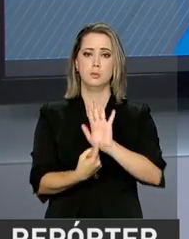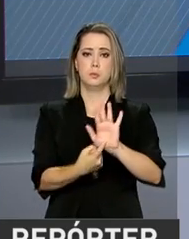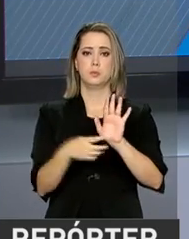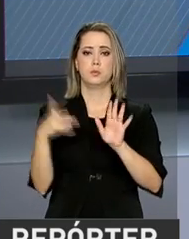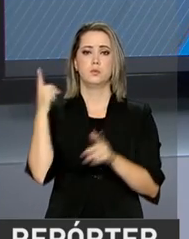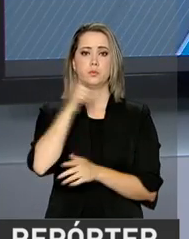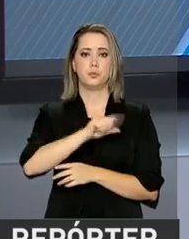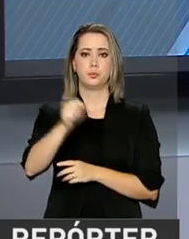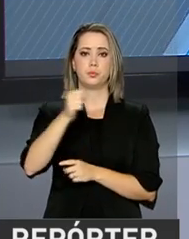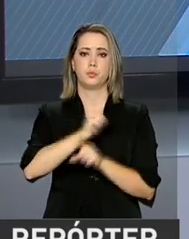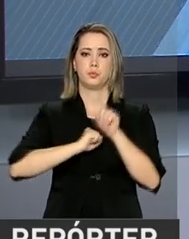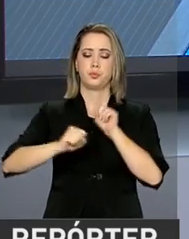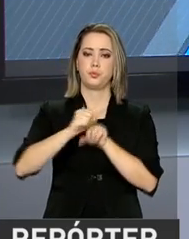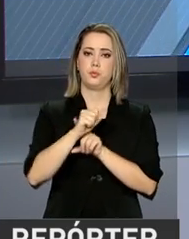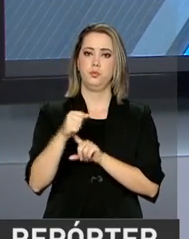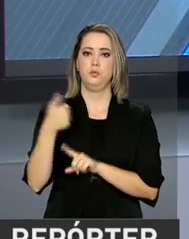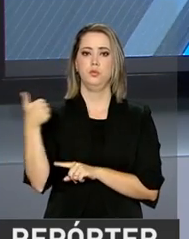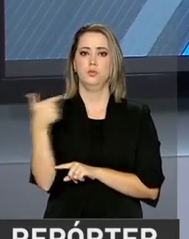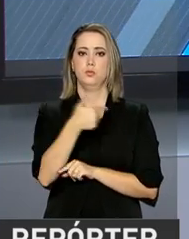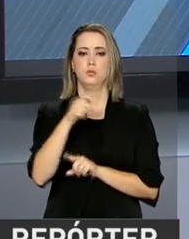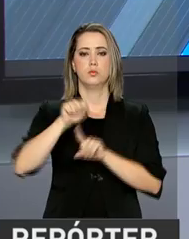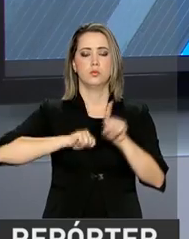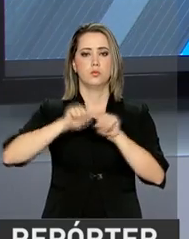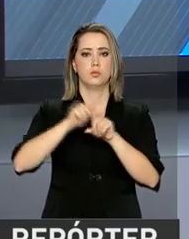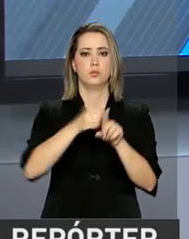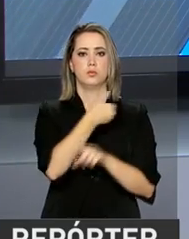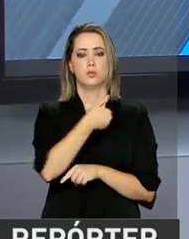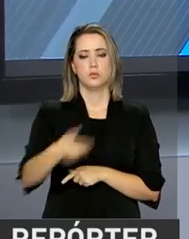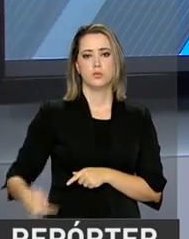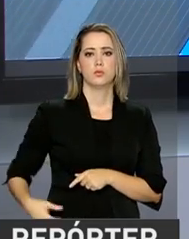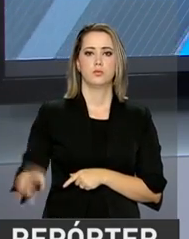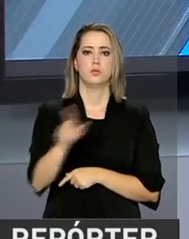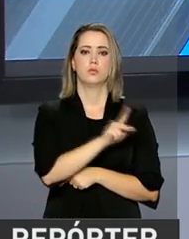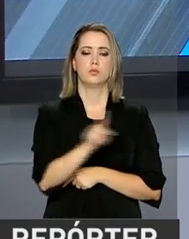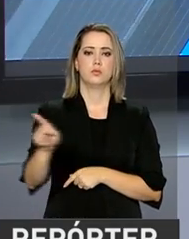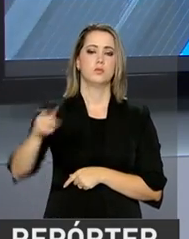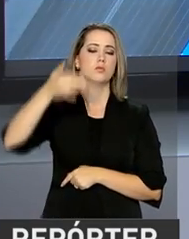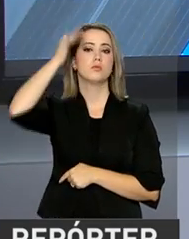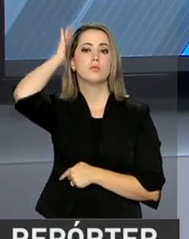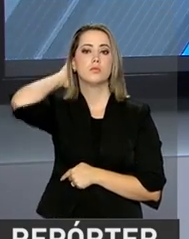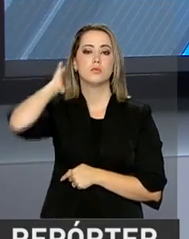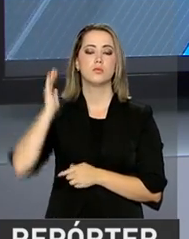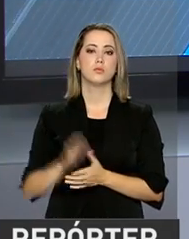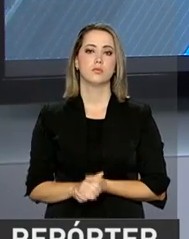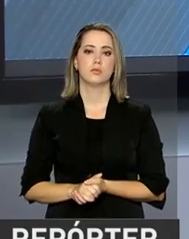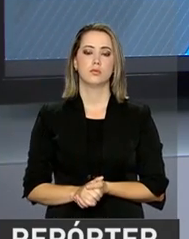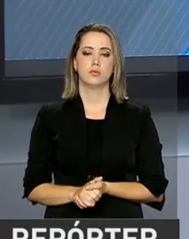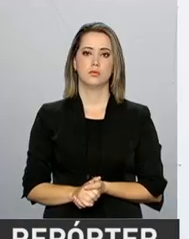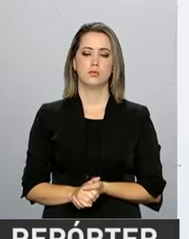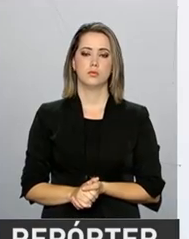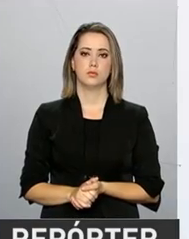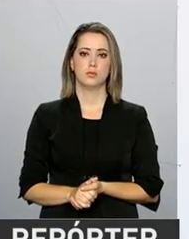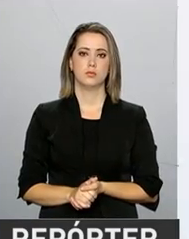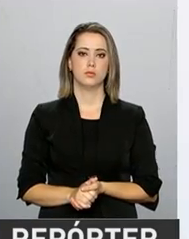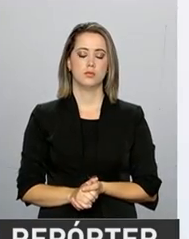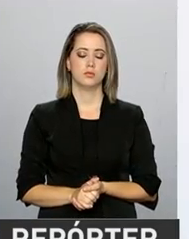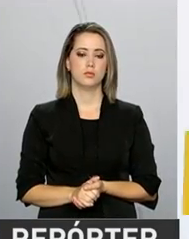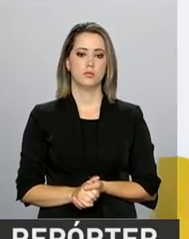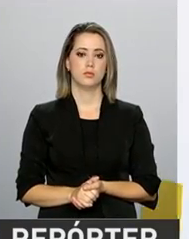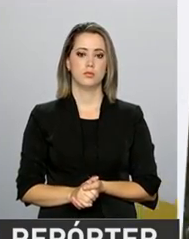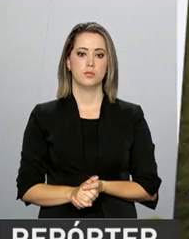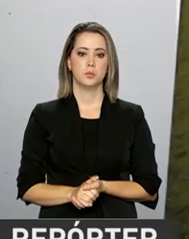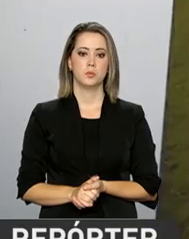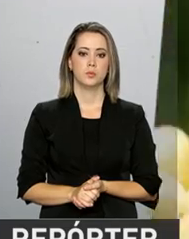as conquistas sociais nesses primeiros 12 meses de governo do presidente Michel Temer.